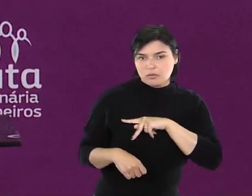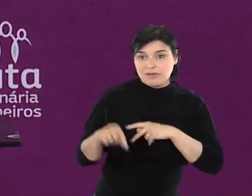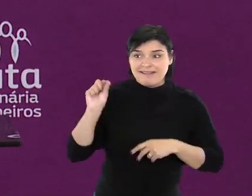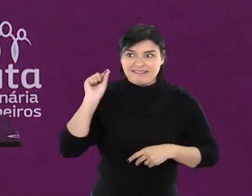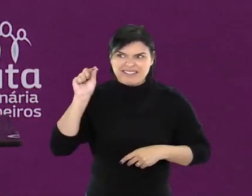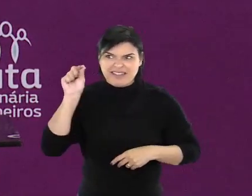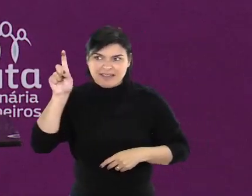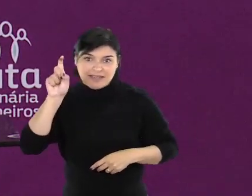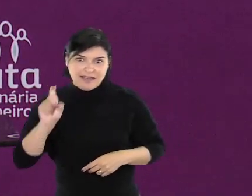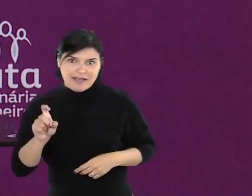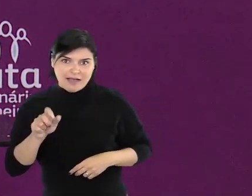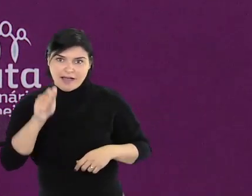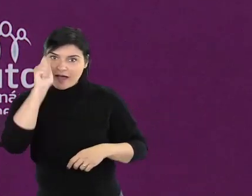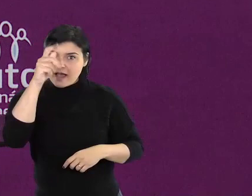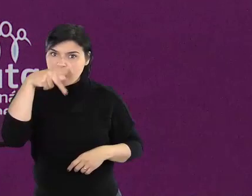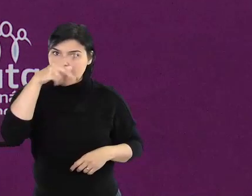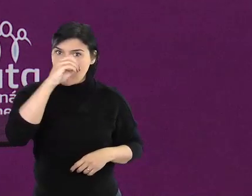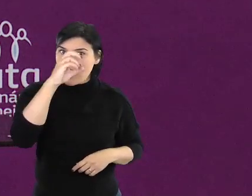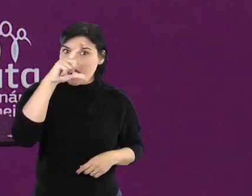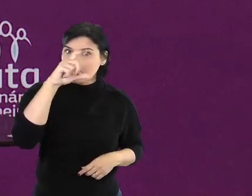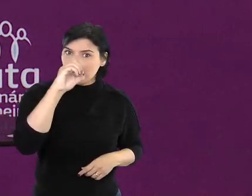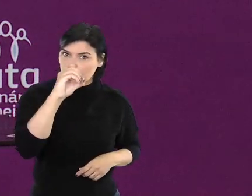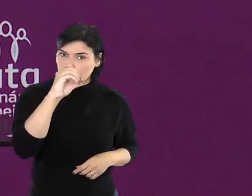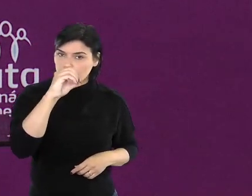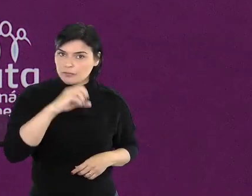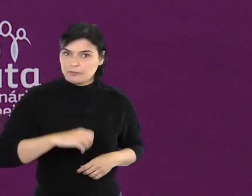e ele vai responder isso